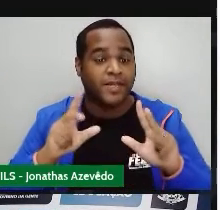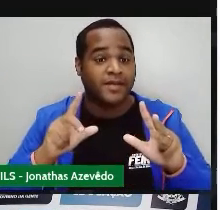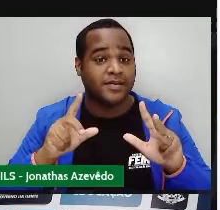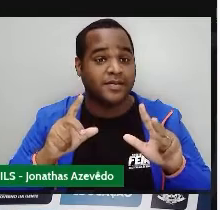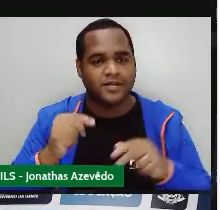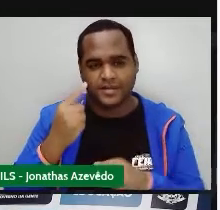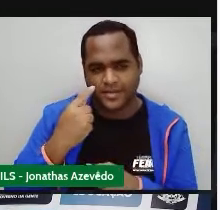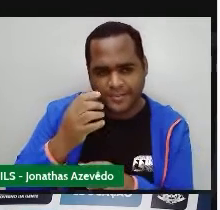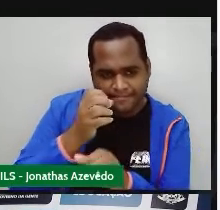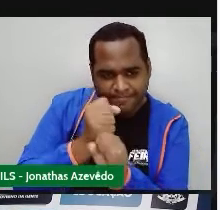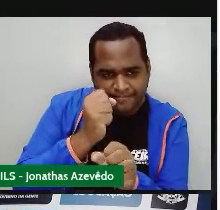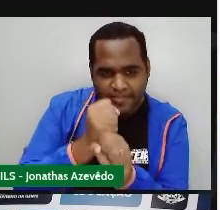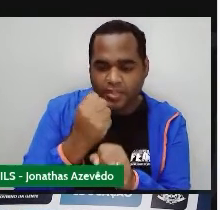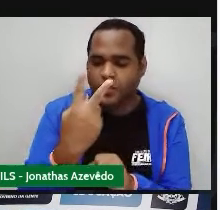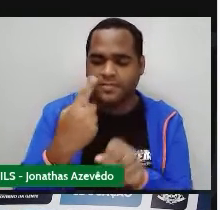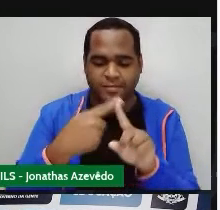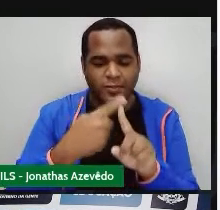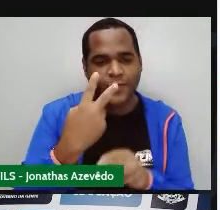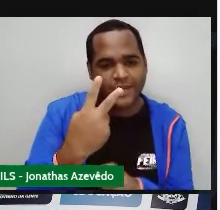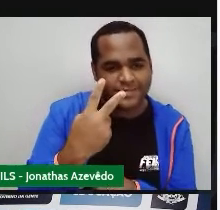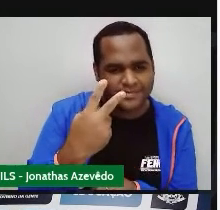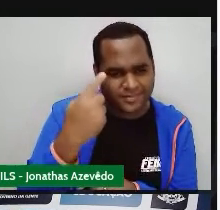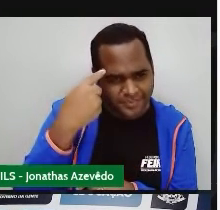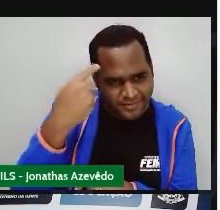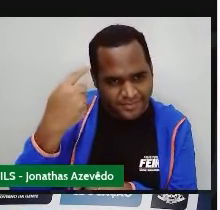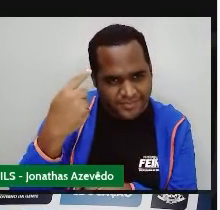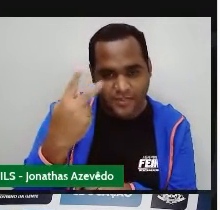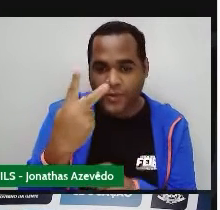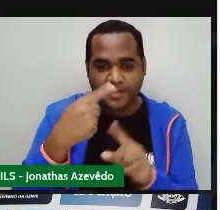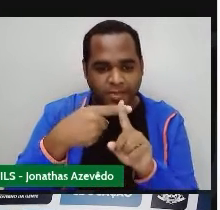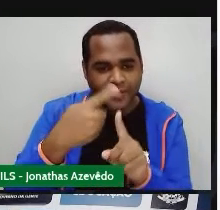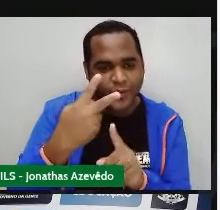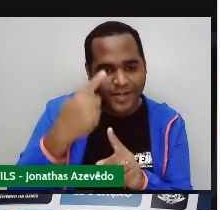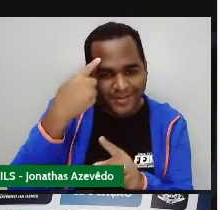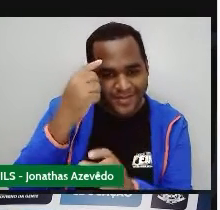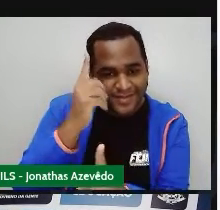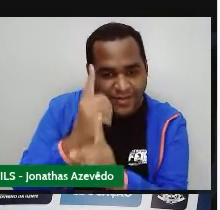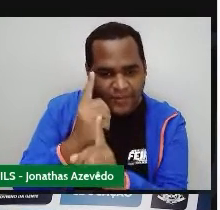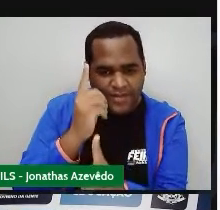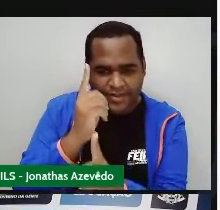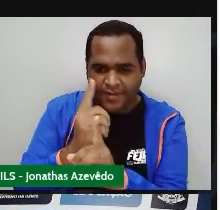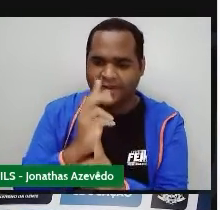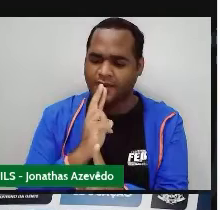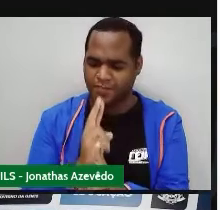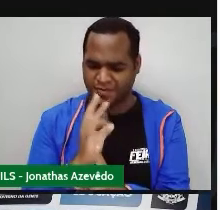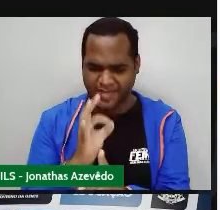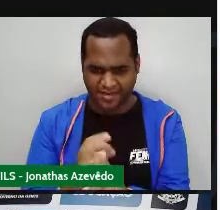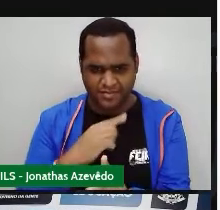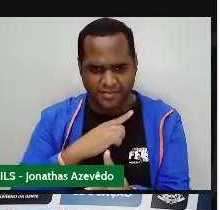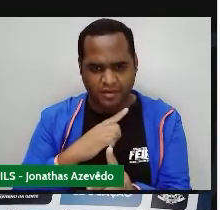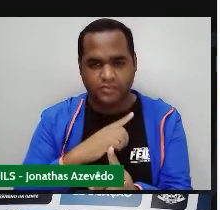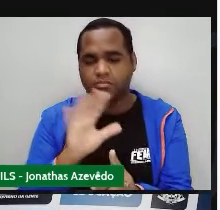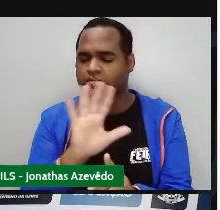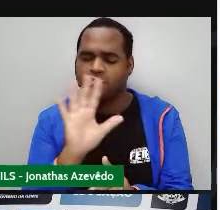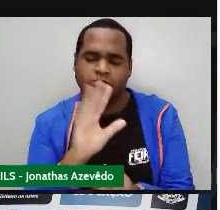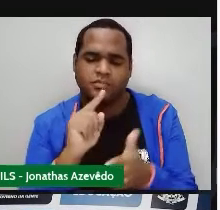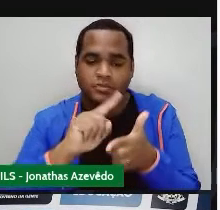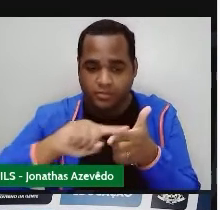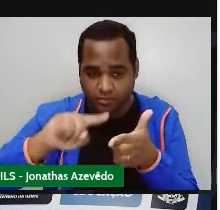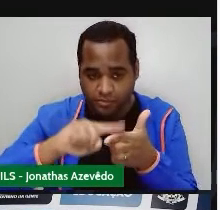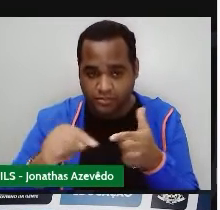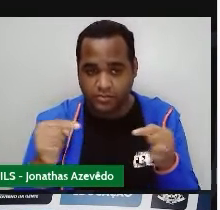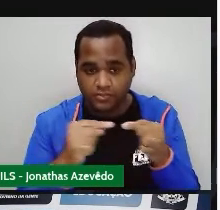a gente vai fazer ali uma continha de 2 + 2 e já vai né encontrar solução geralmente problemas só aquela